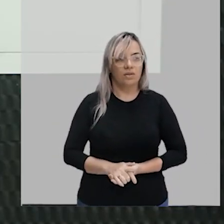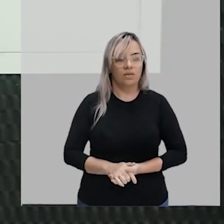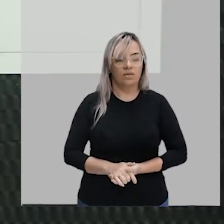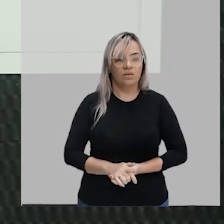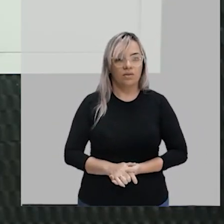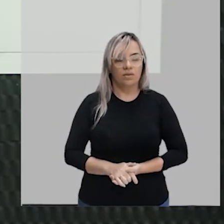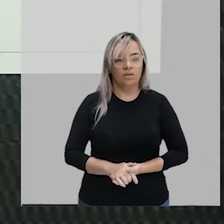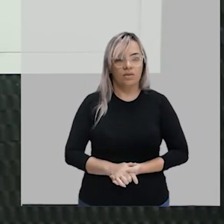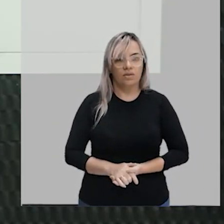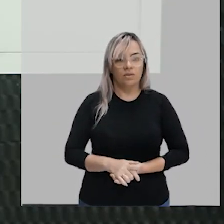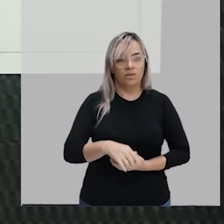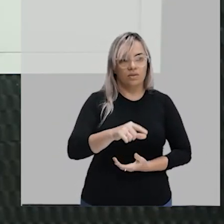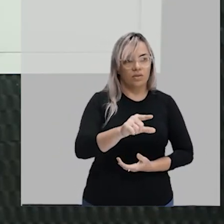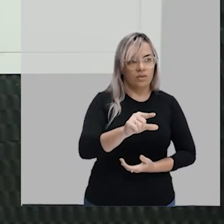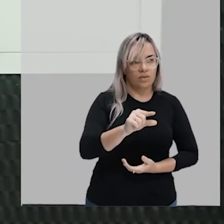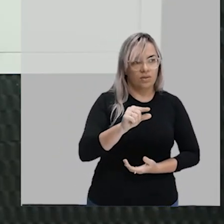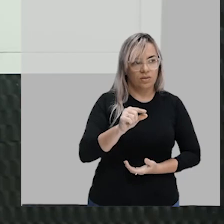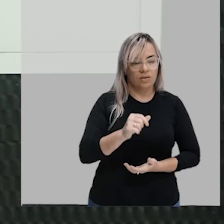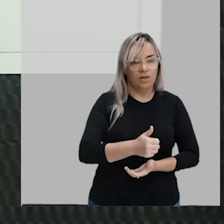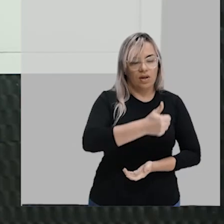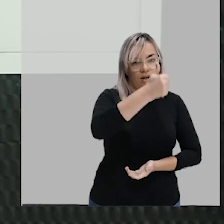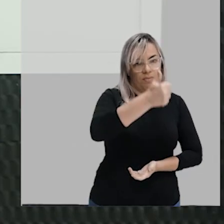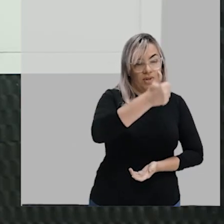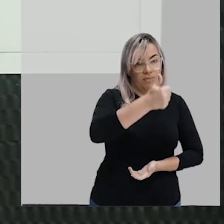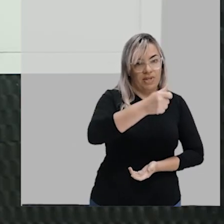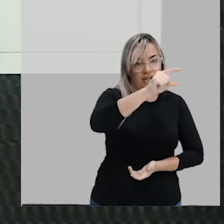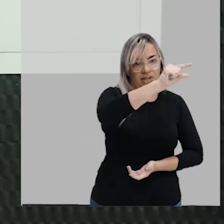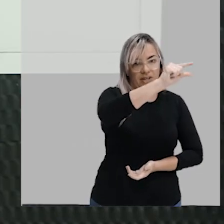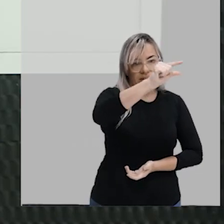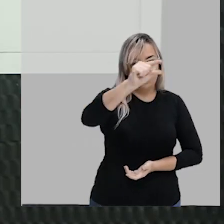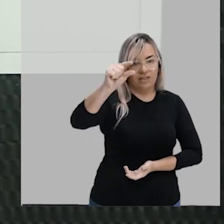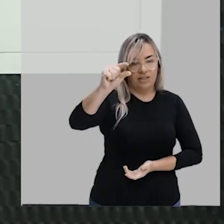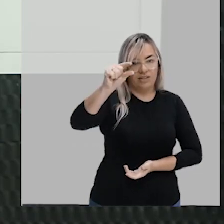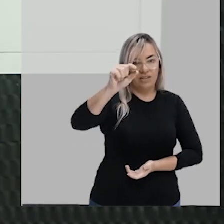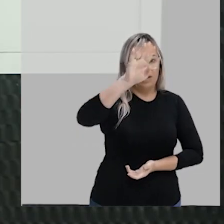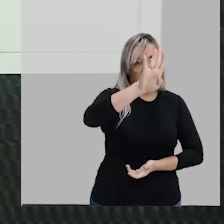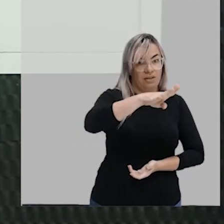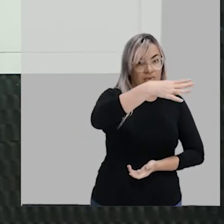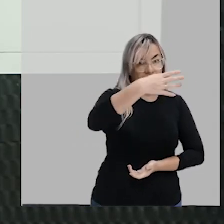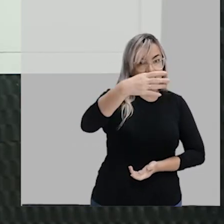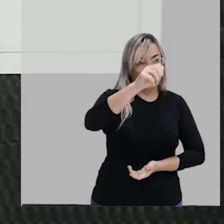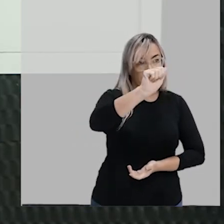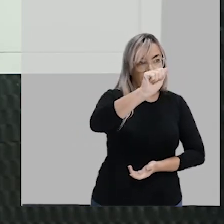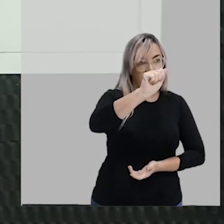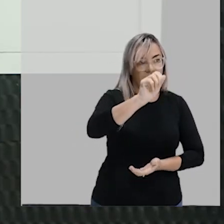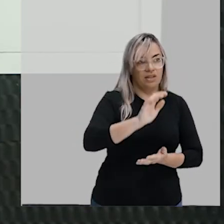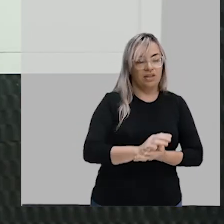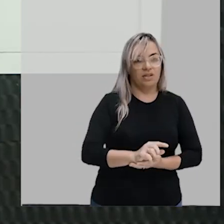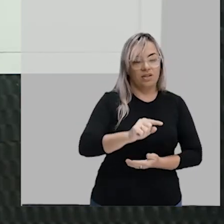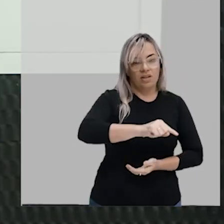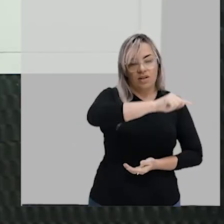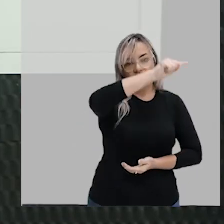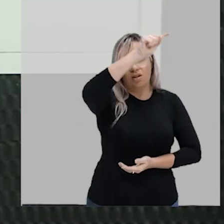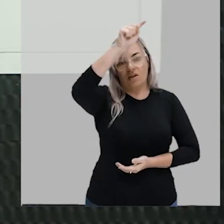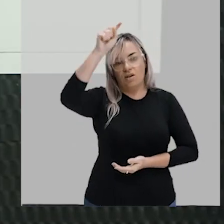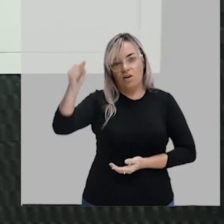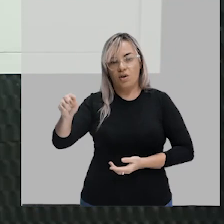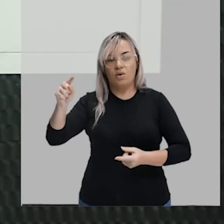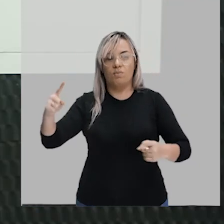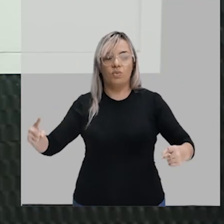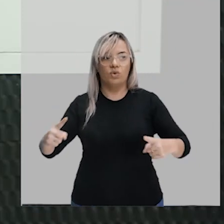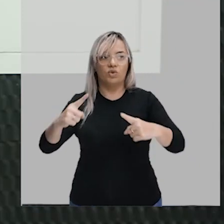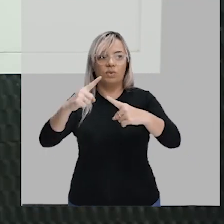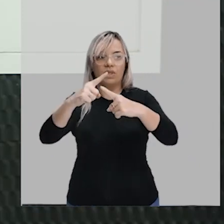ó. Essa primeira linha aqui, ó, você vai multiplicar pela primeira coluna da matriz